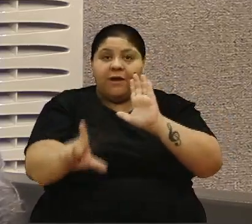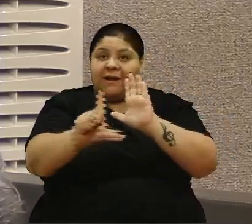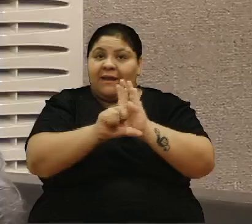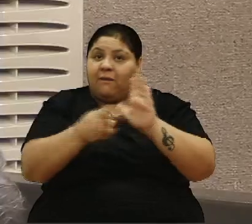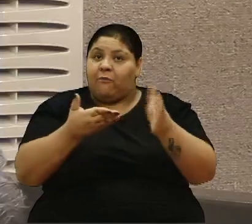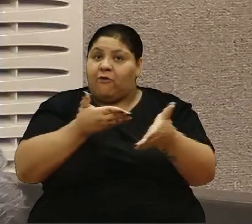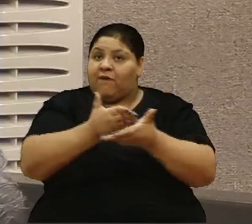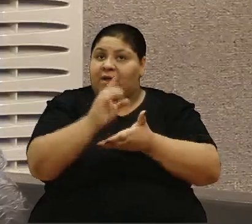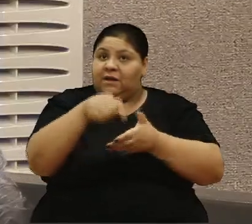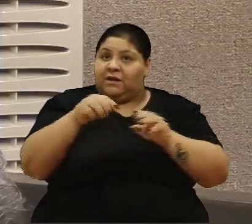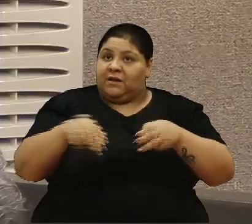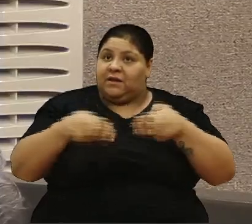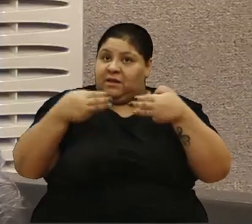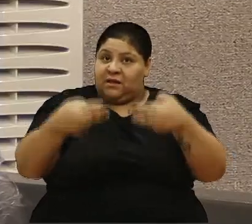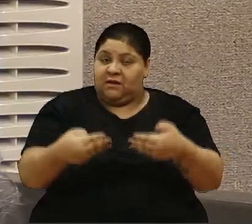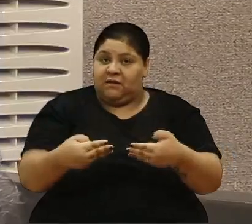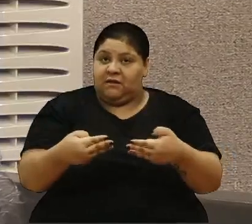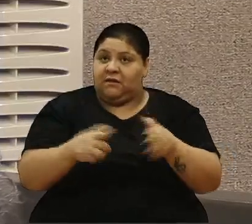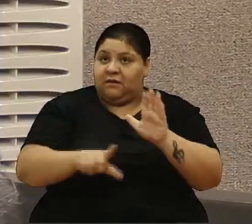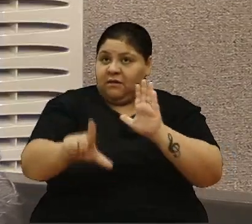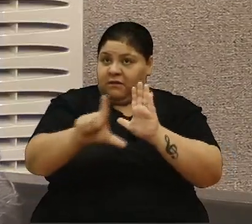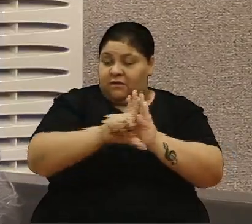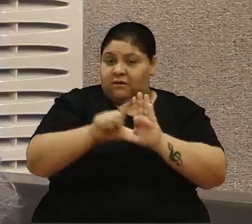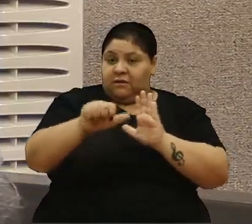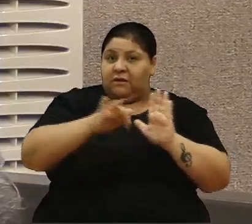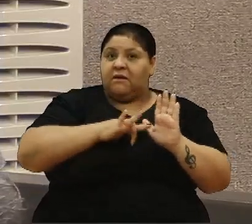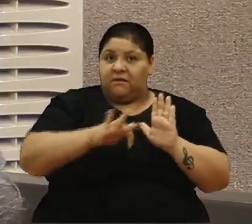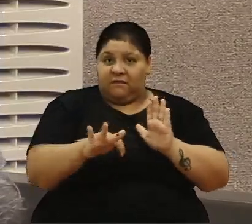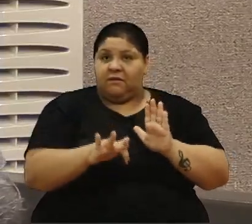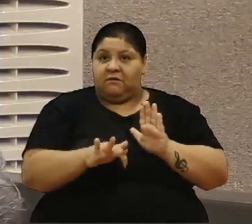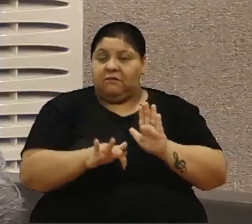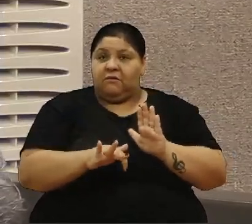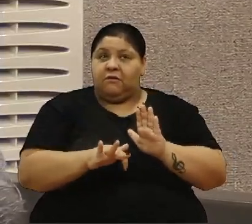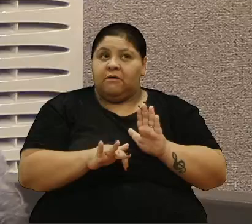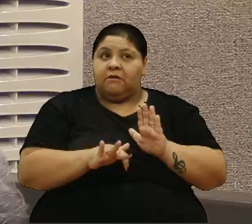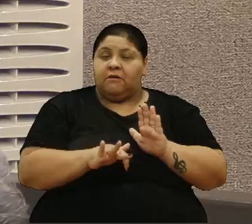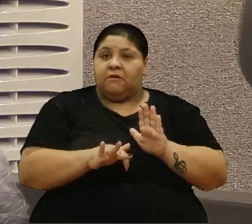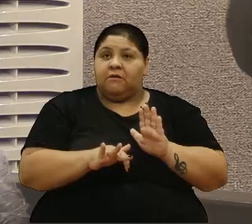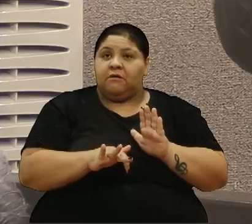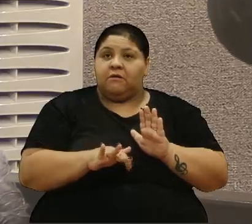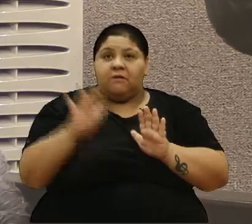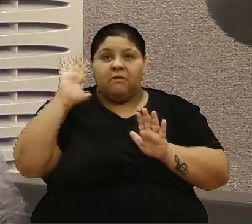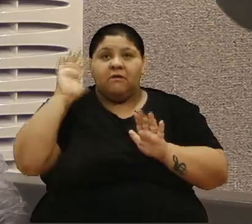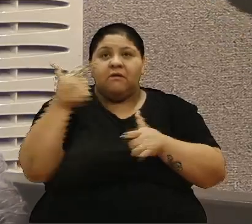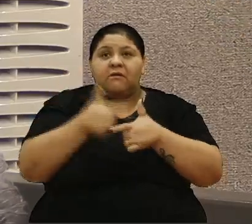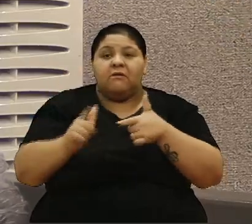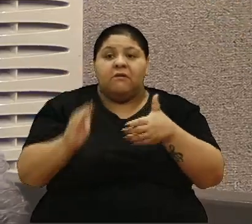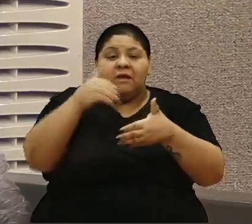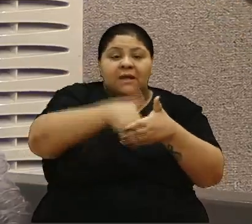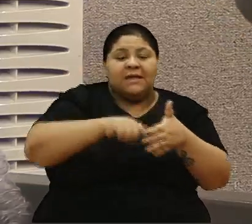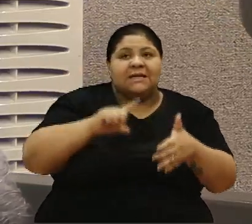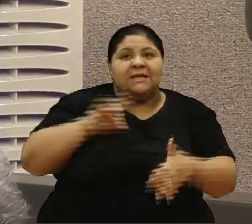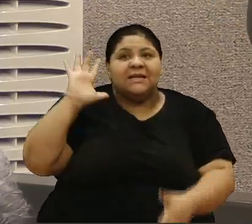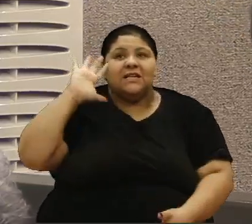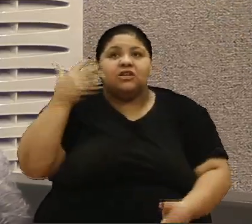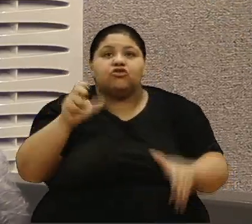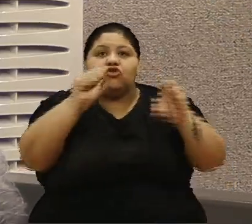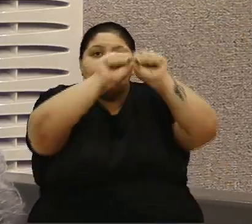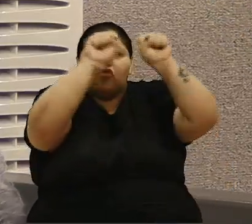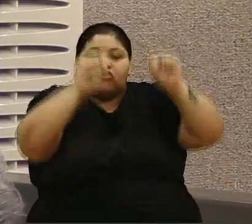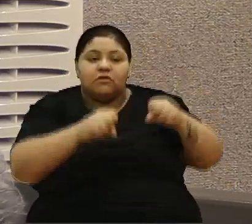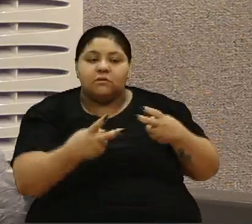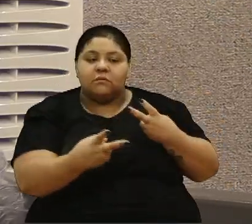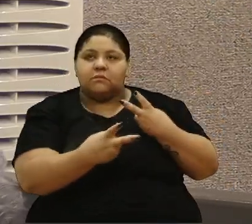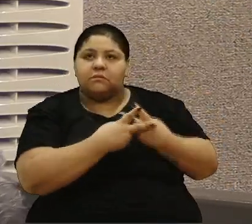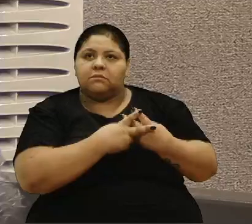ou a moção foi aprovada ou não foi aprovada, a lei no aspecto federal foi contemplada, que vai resolver o problema lá dentro. Tem que resolver o problema do sistema carcerário,